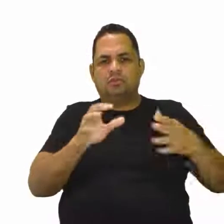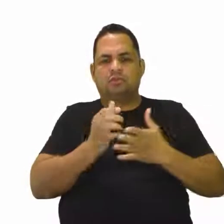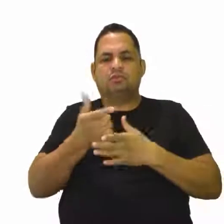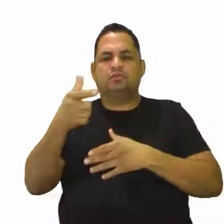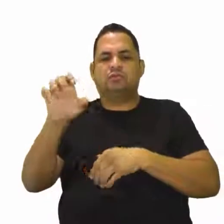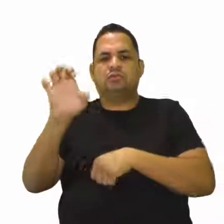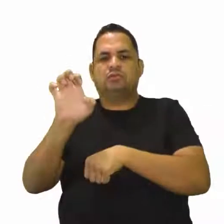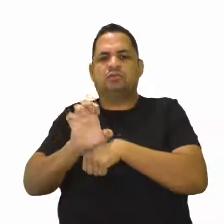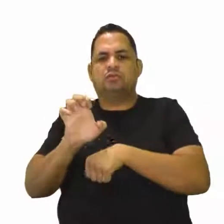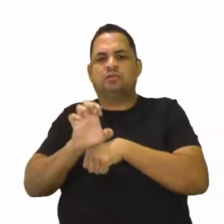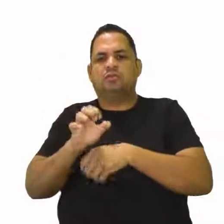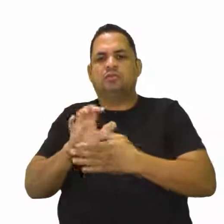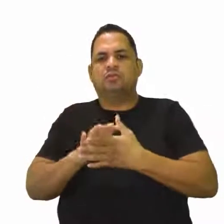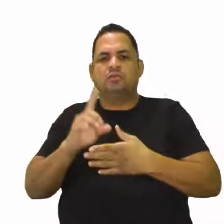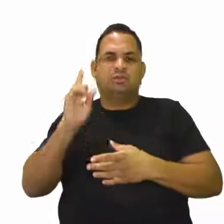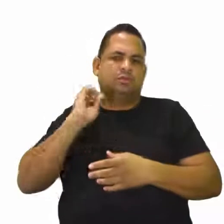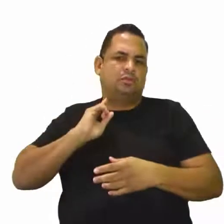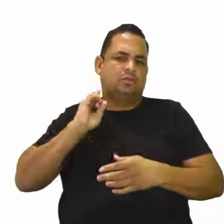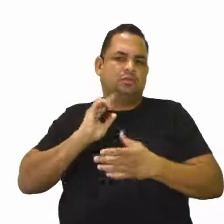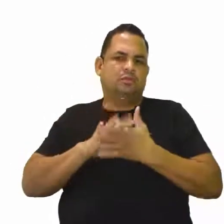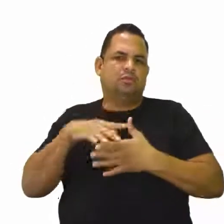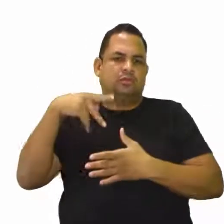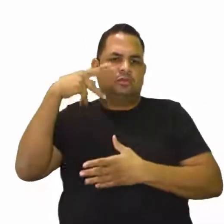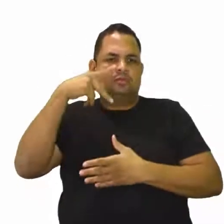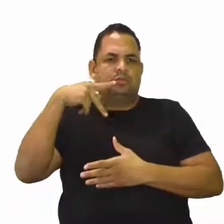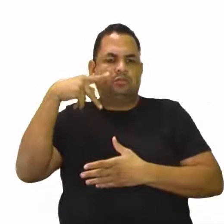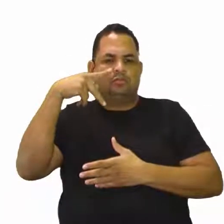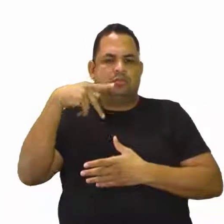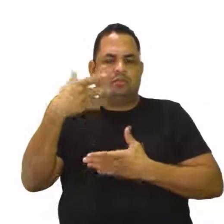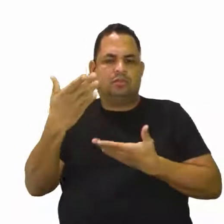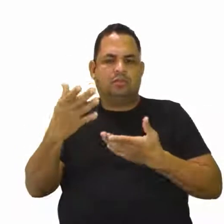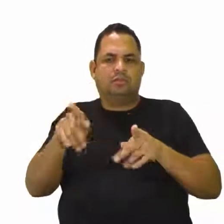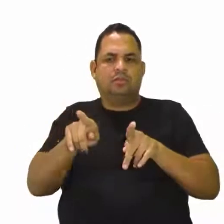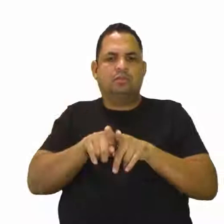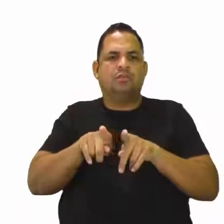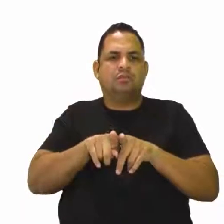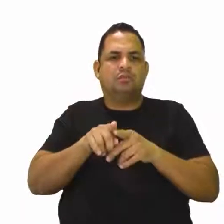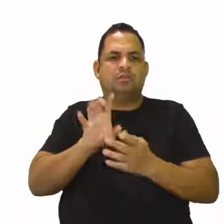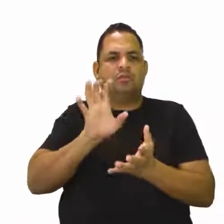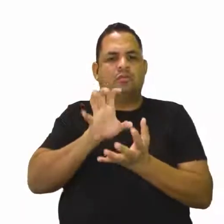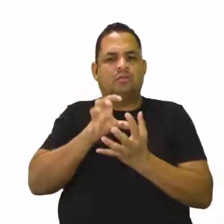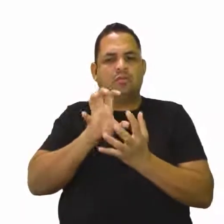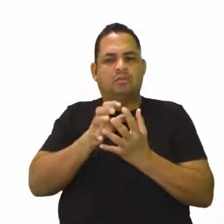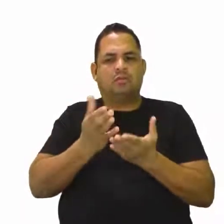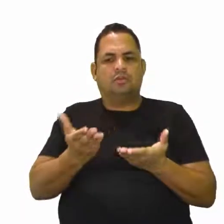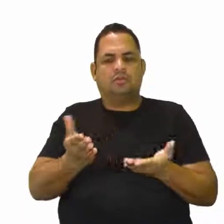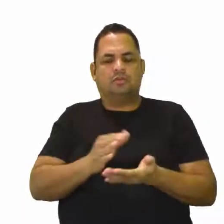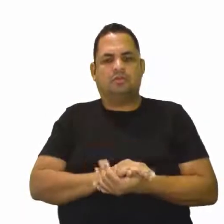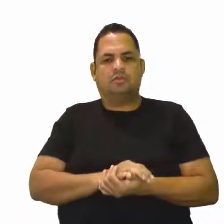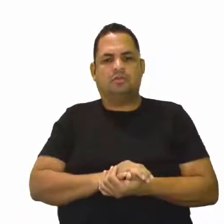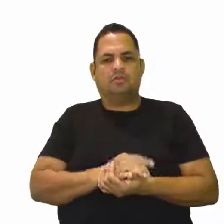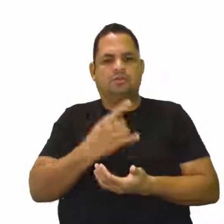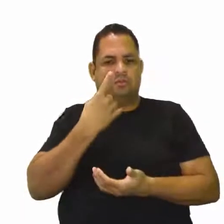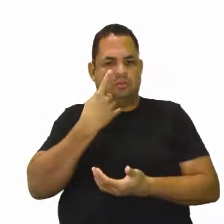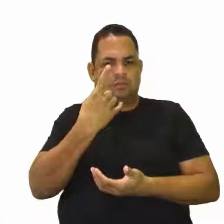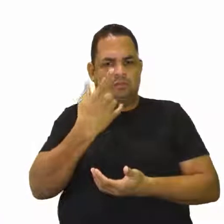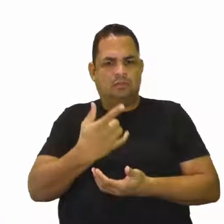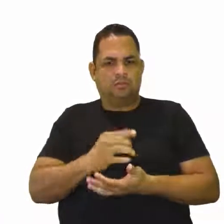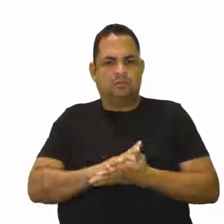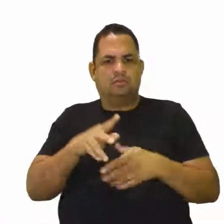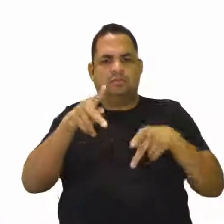outros estados. Se espalhou por Minas Gerais, se espalhou pela Paraíba e Pernambuco. Olha aí